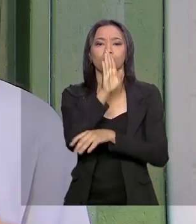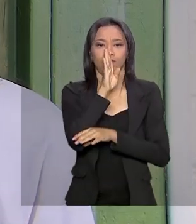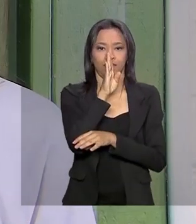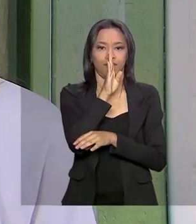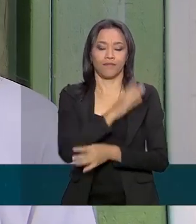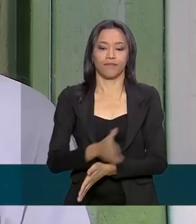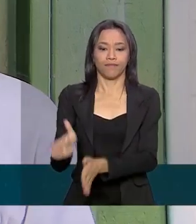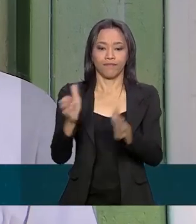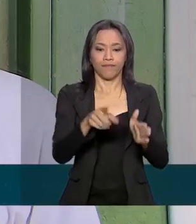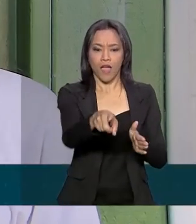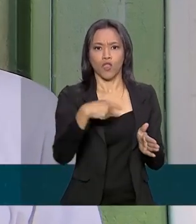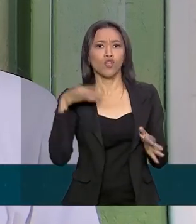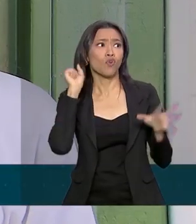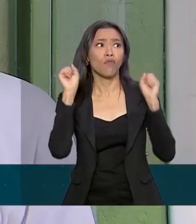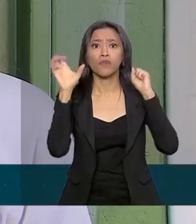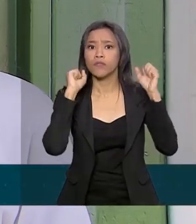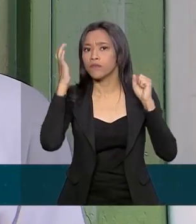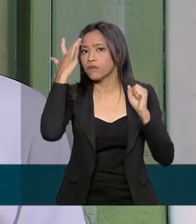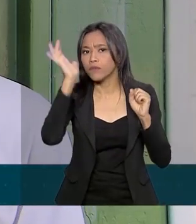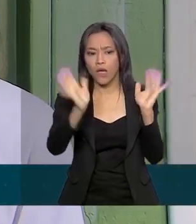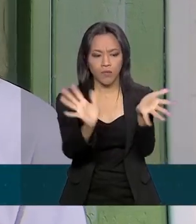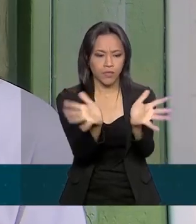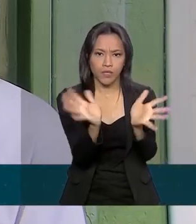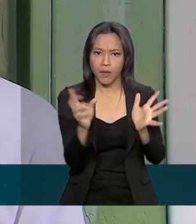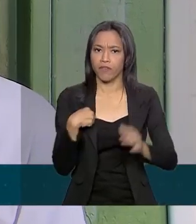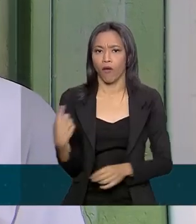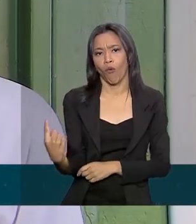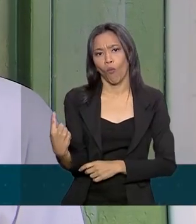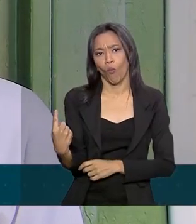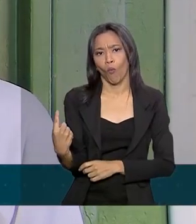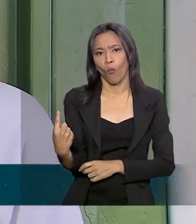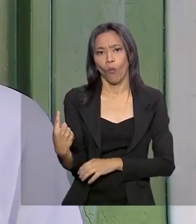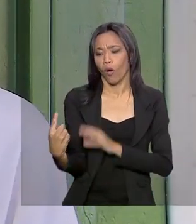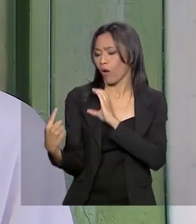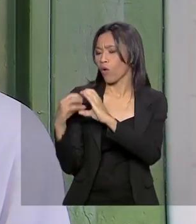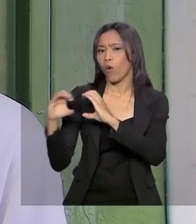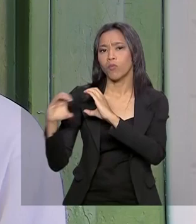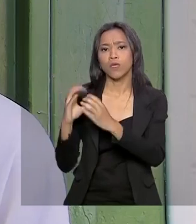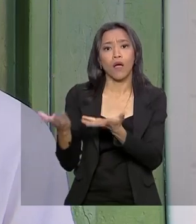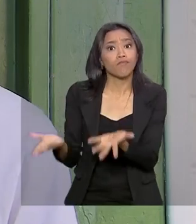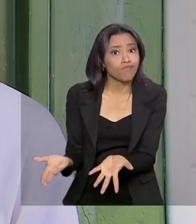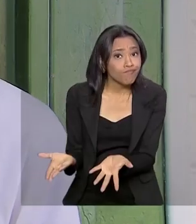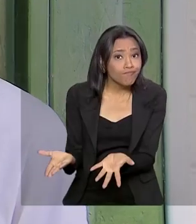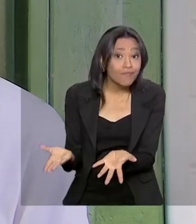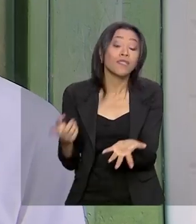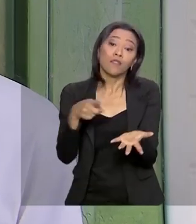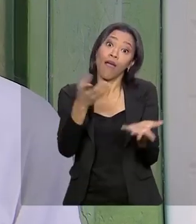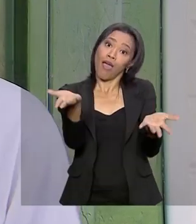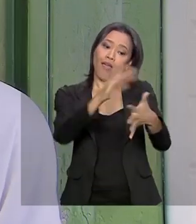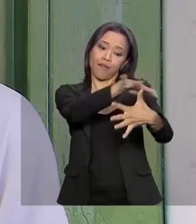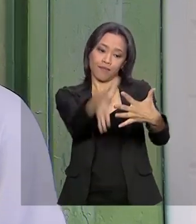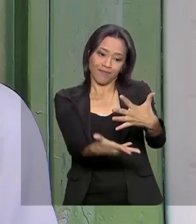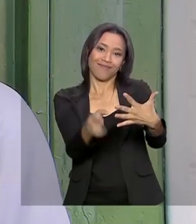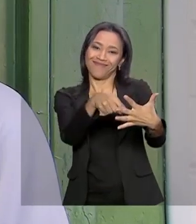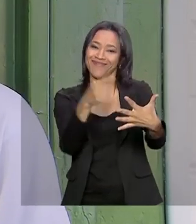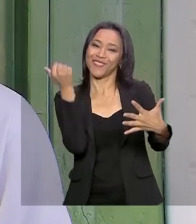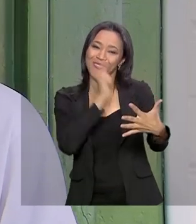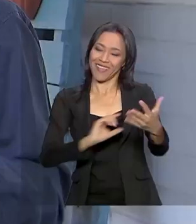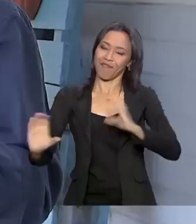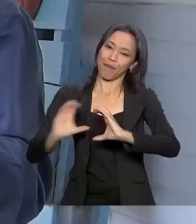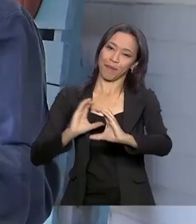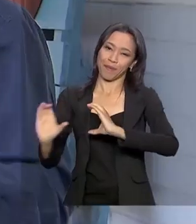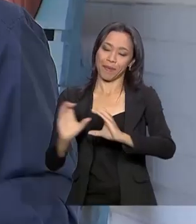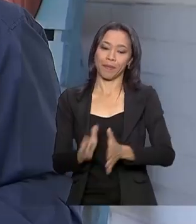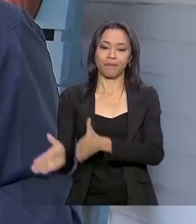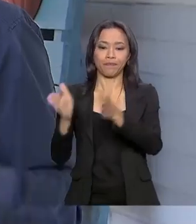gente que é o 20 a gente não sabe libras a eles acabam quando sozinhos a gente não consegue se comunicar muito com eles e através da libras a gente criou o mundo junto